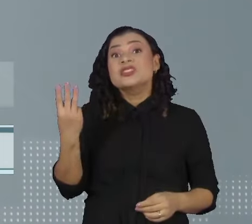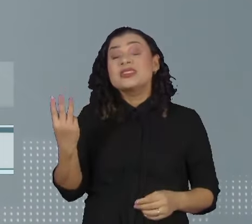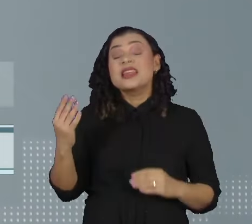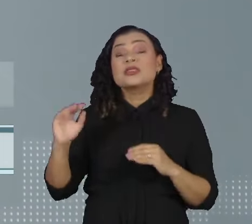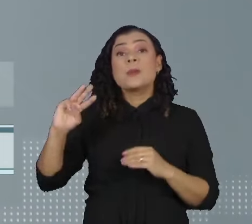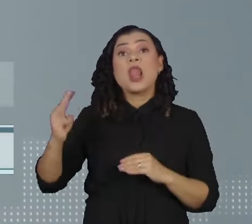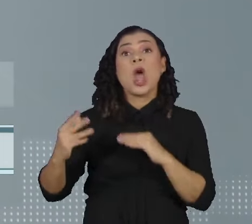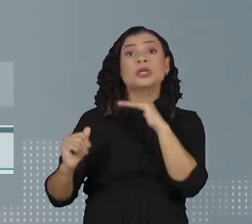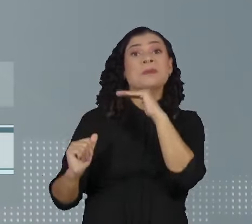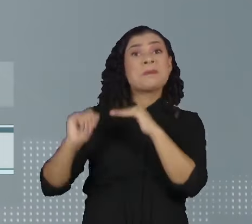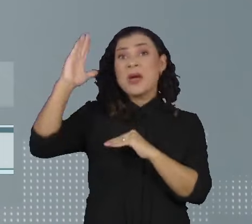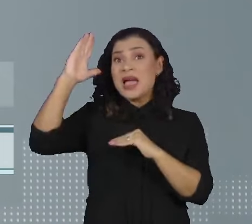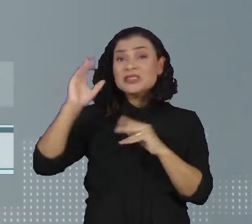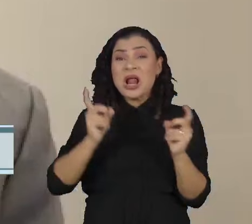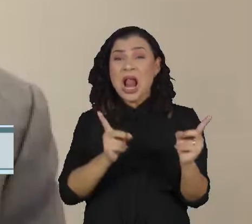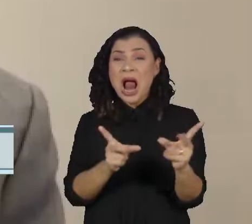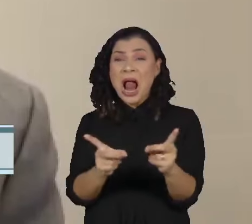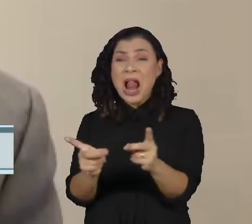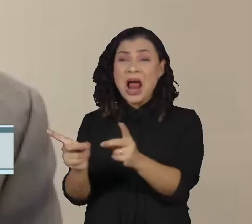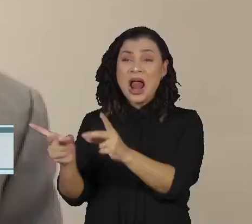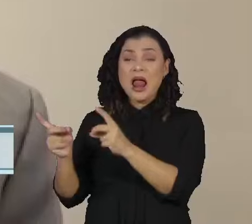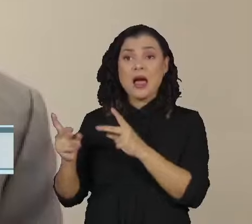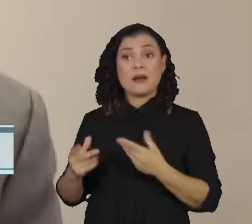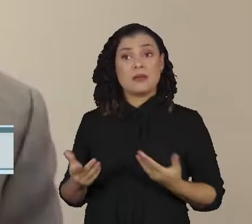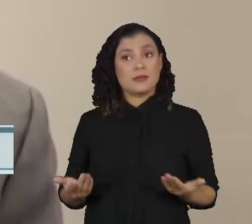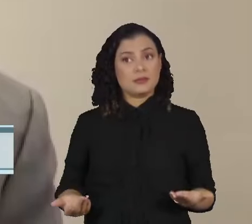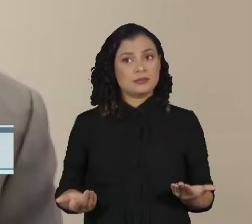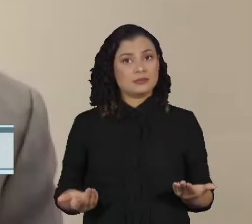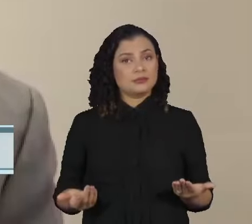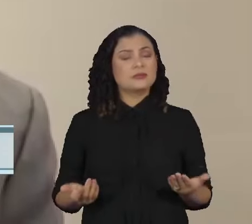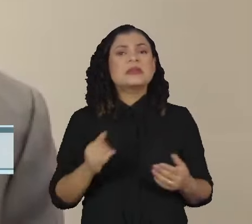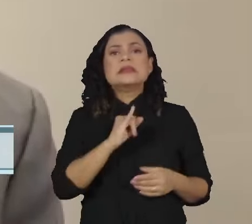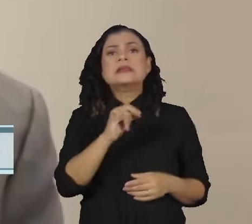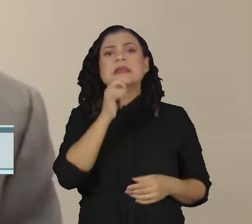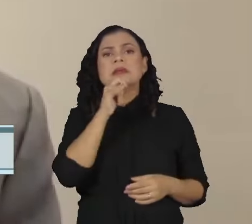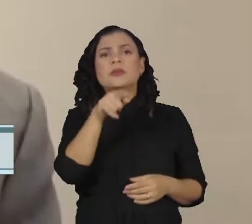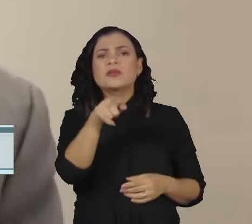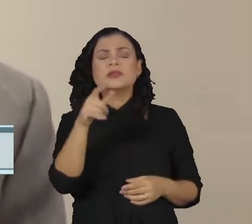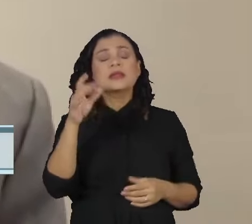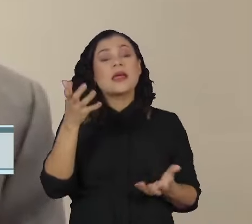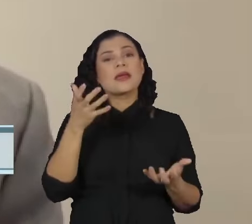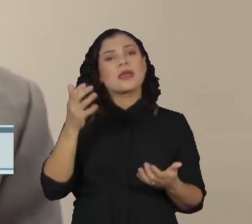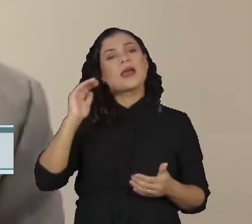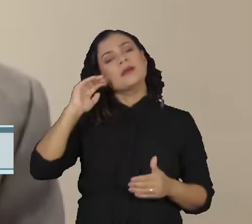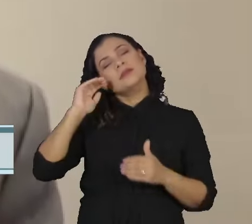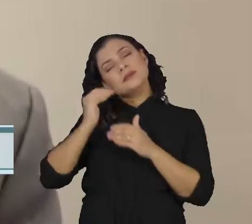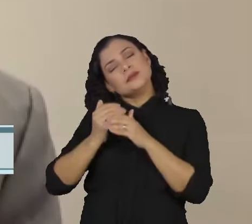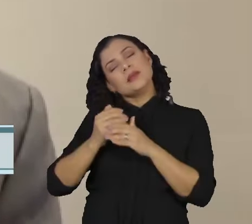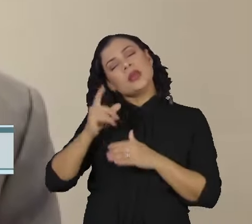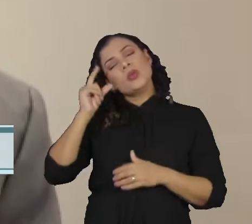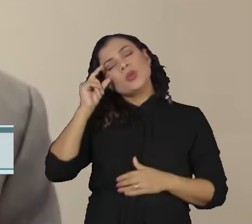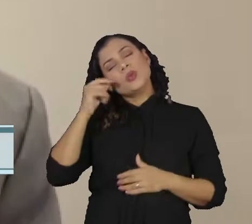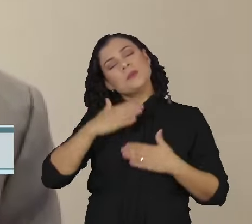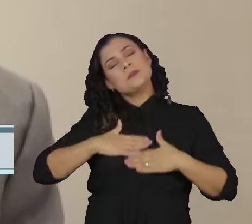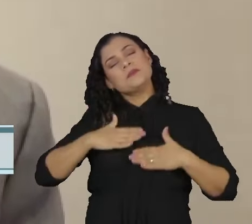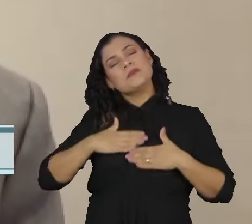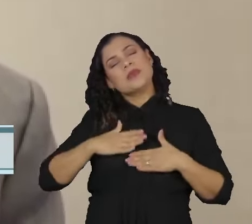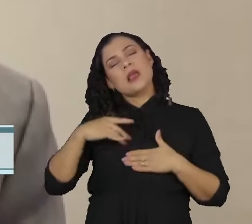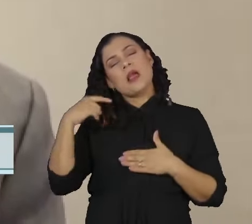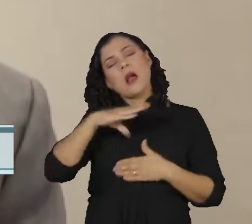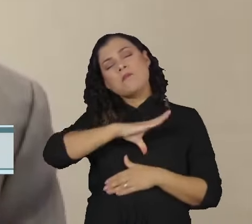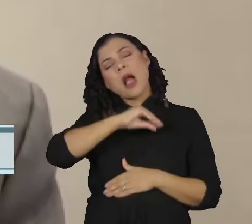entre 2018 e 2020. Sempre que você tenta dormir mais horas do que seu organismo